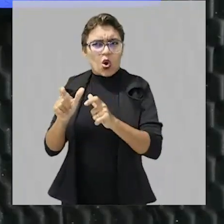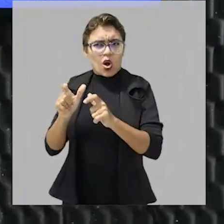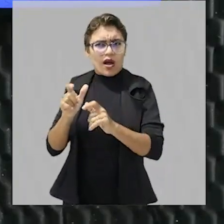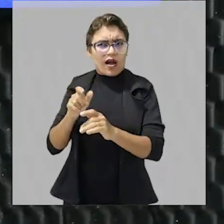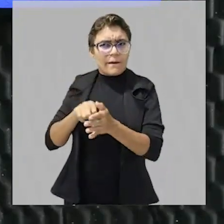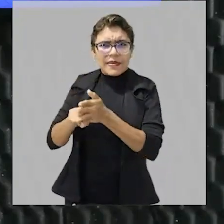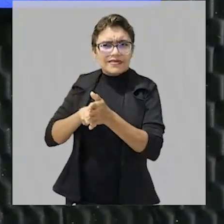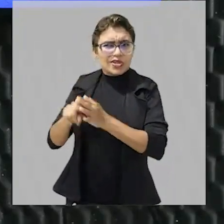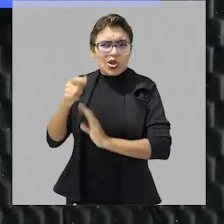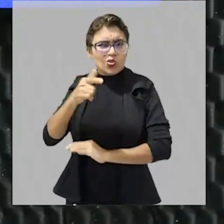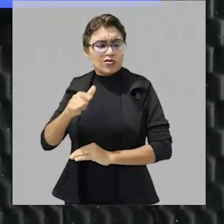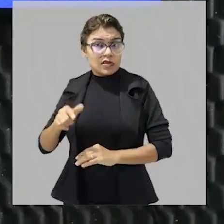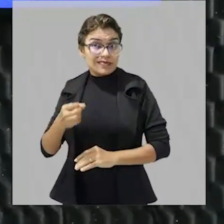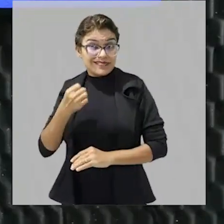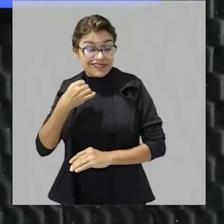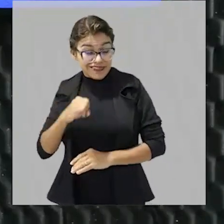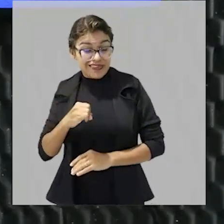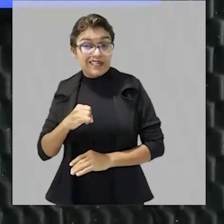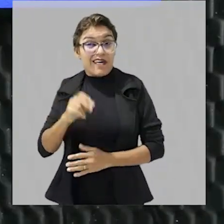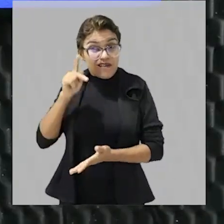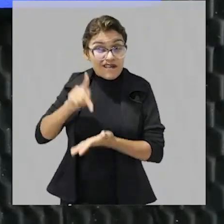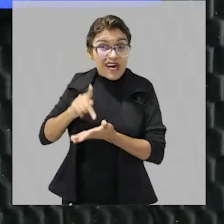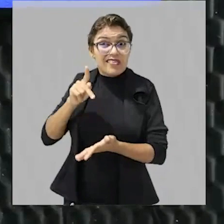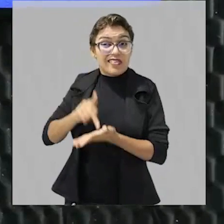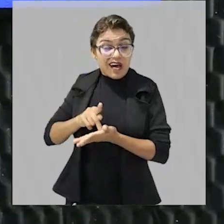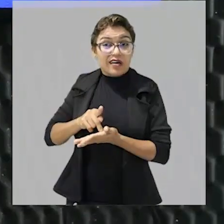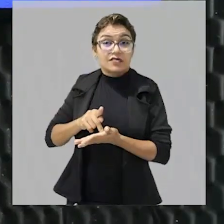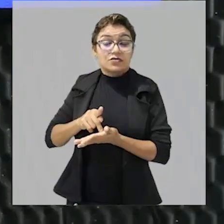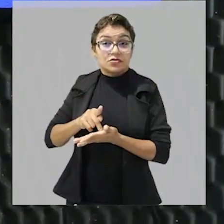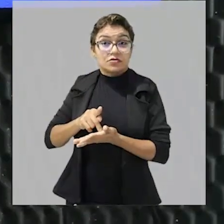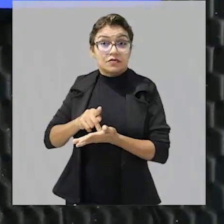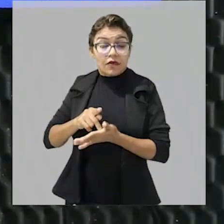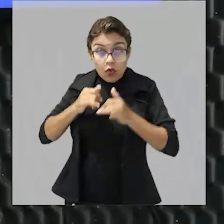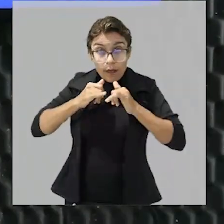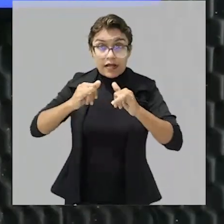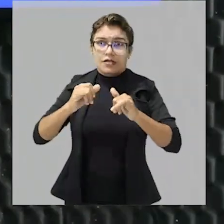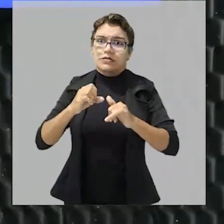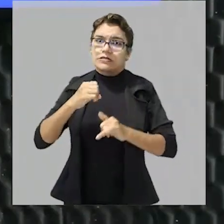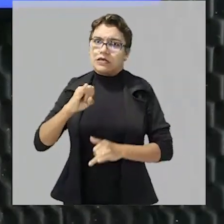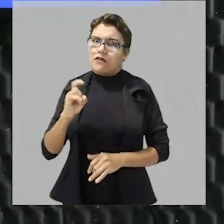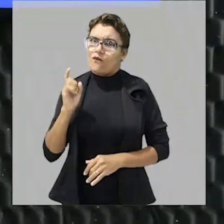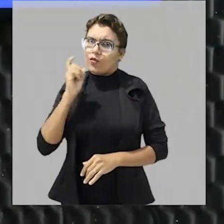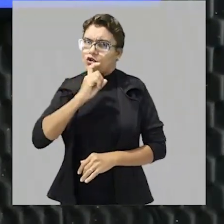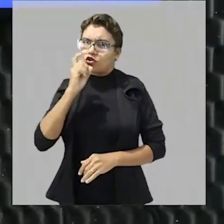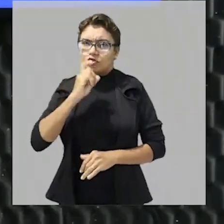publicação, numa revista, dentro do campo científico, que faz com que as pessoas tenham